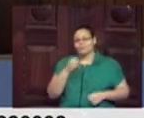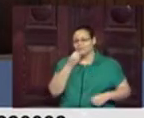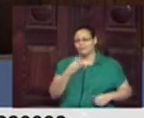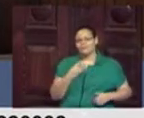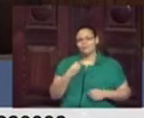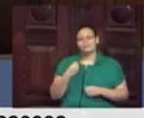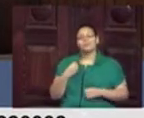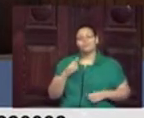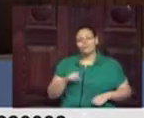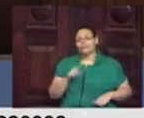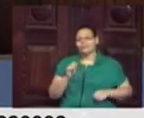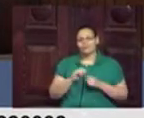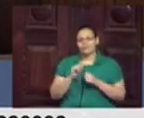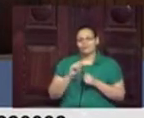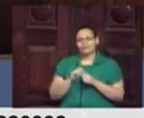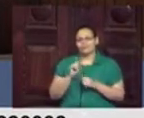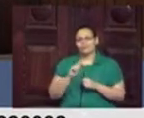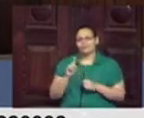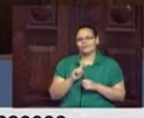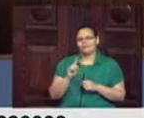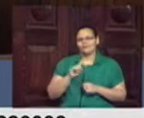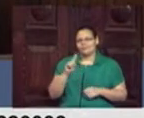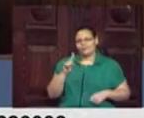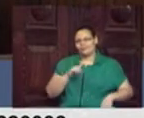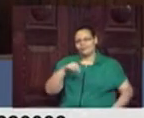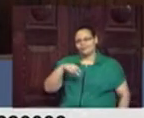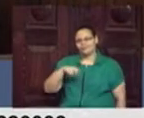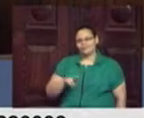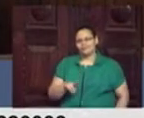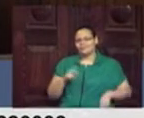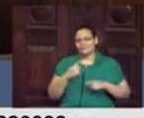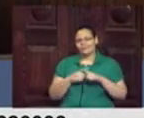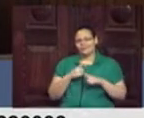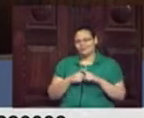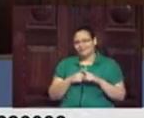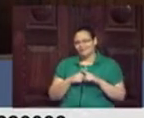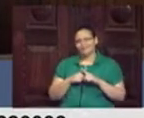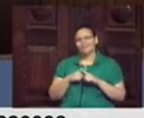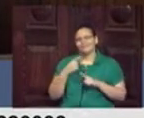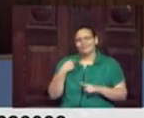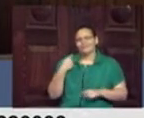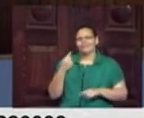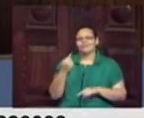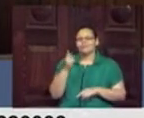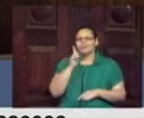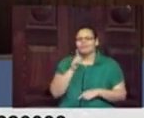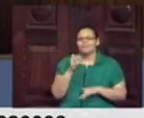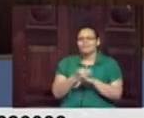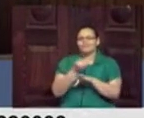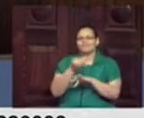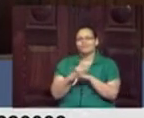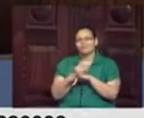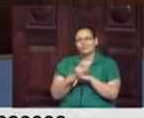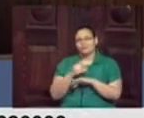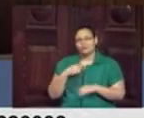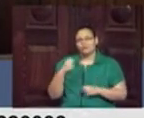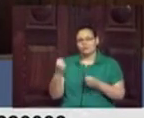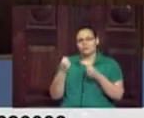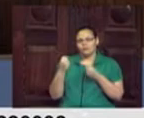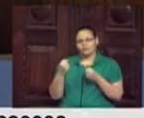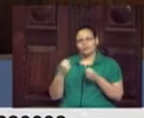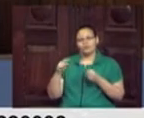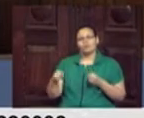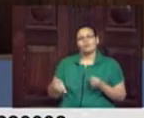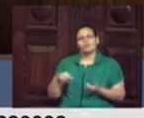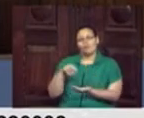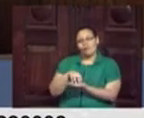Isso não se faz, deputado Zaqueu, porque não se quer enfrentar o poder da FETransport. A FETransport